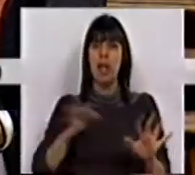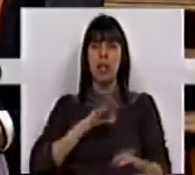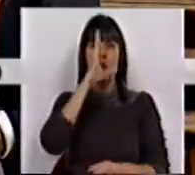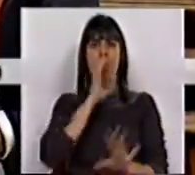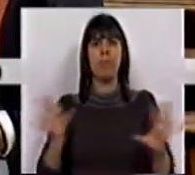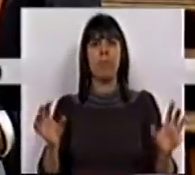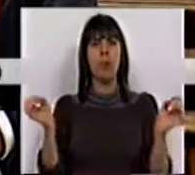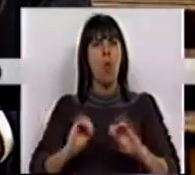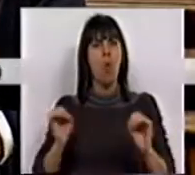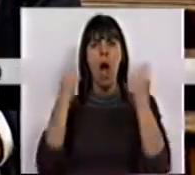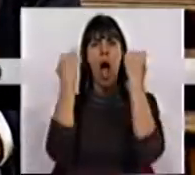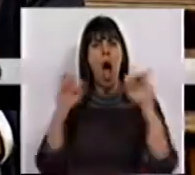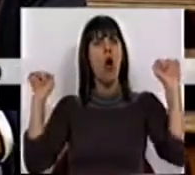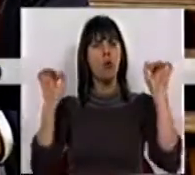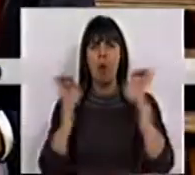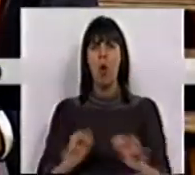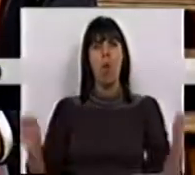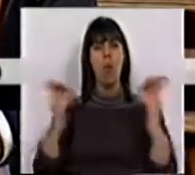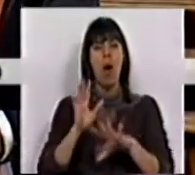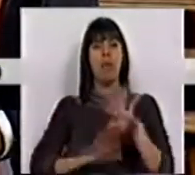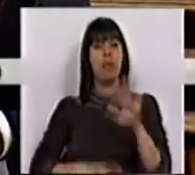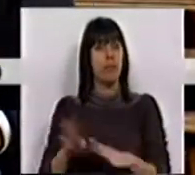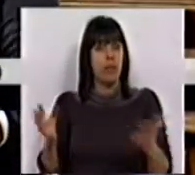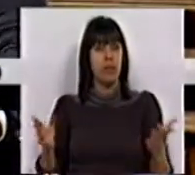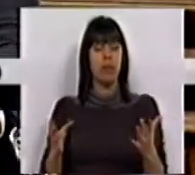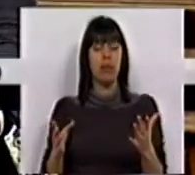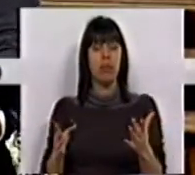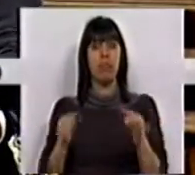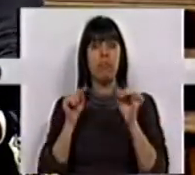Sr. Ministro, que não têm autonomia para fazer